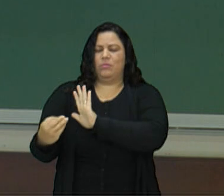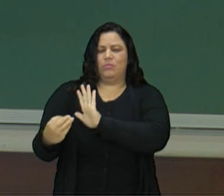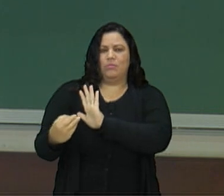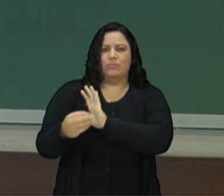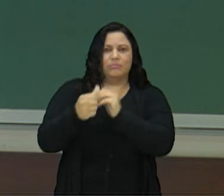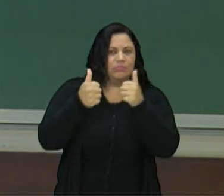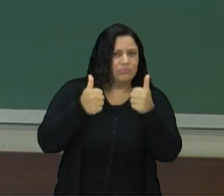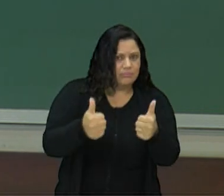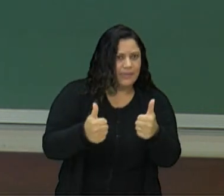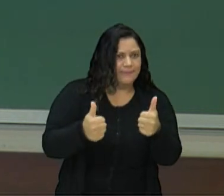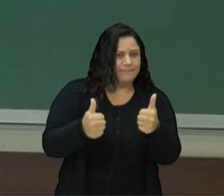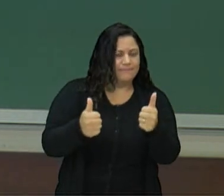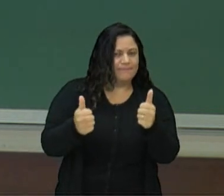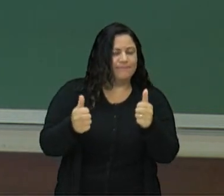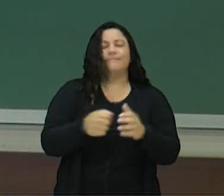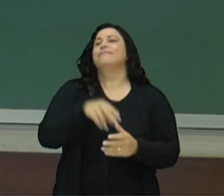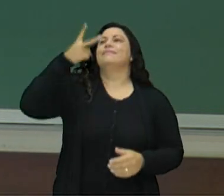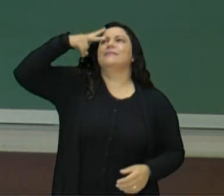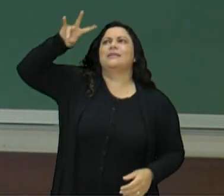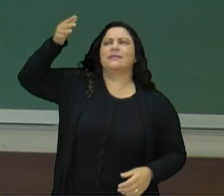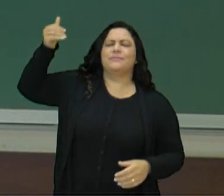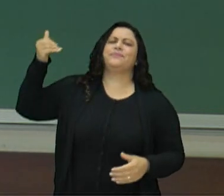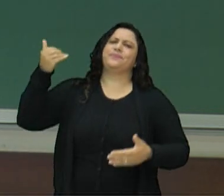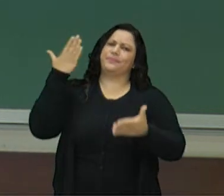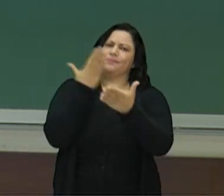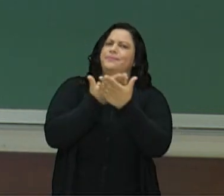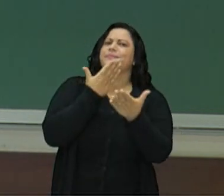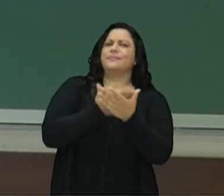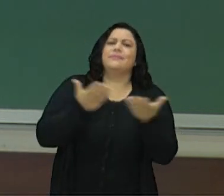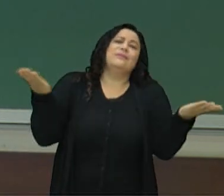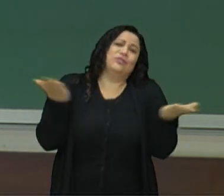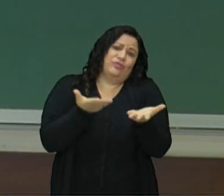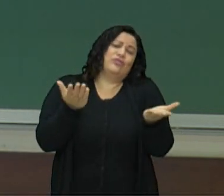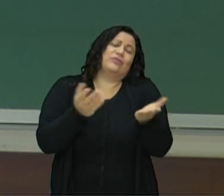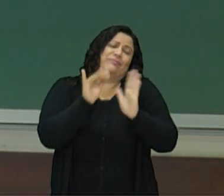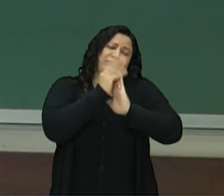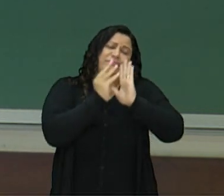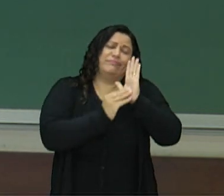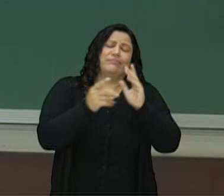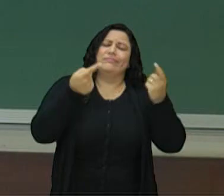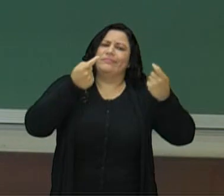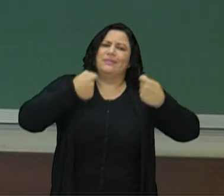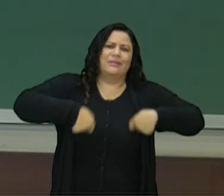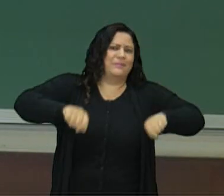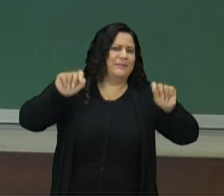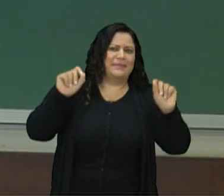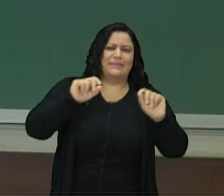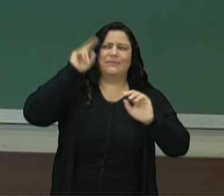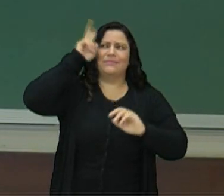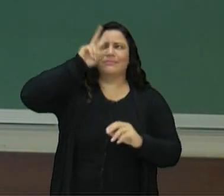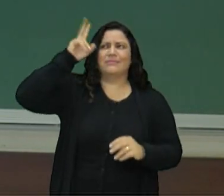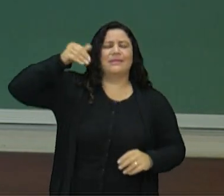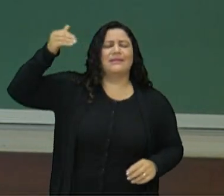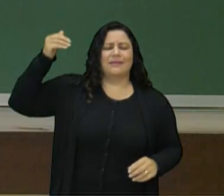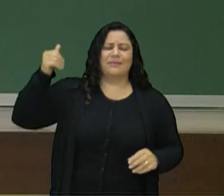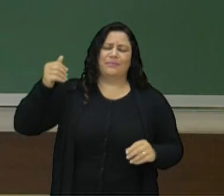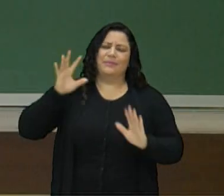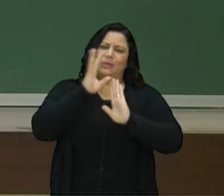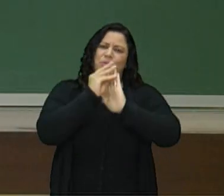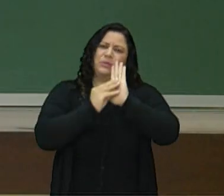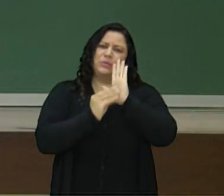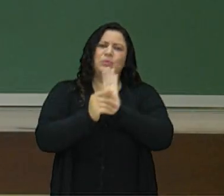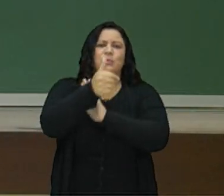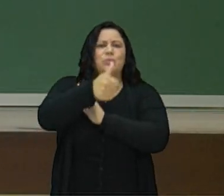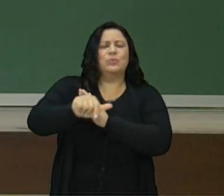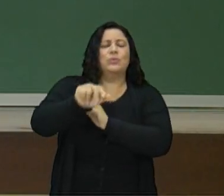Tudo bem? Fechando a aula de hoje. Como eu já relembrei o conteúdo, não precisamos relembrar o conteúdo. Só preciso relembrar para vocês.